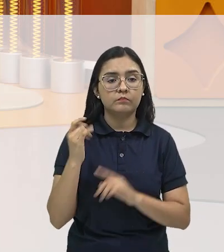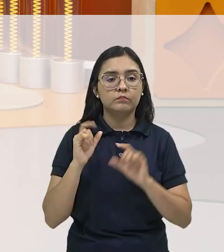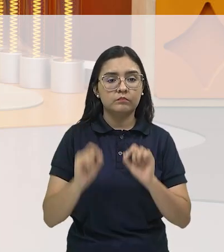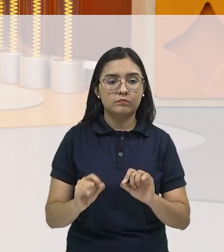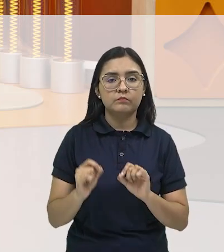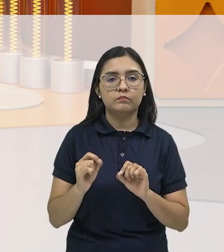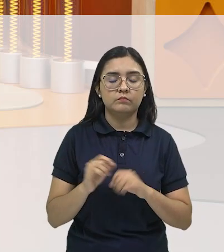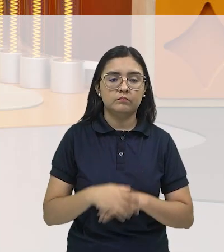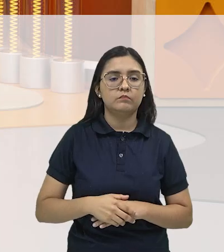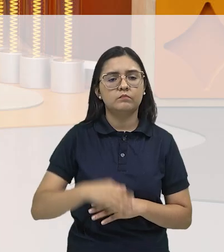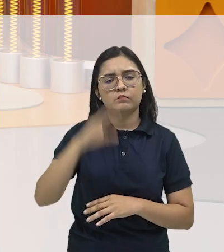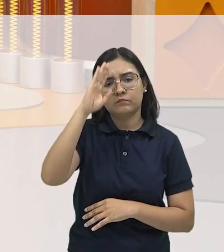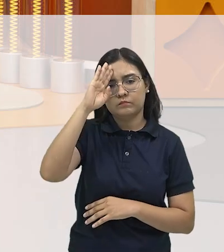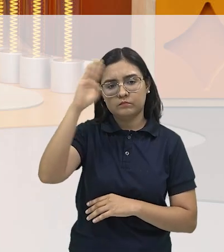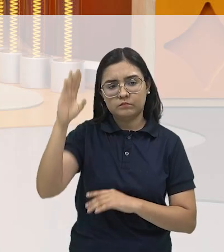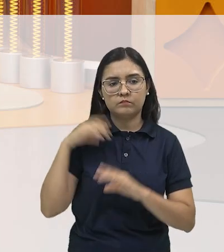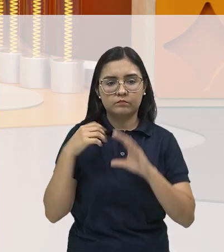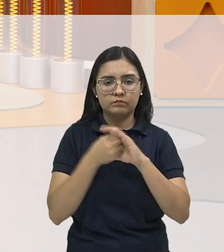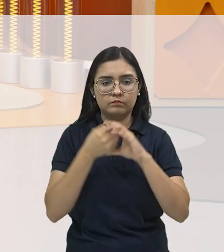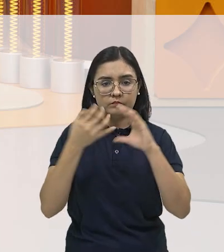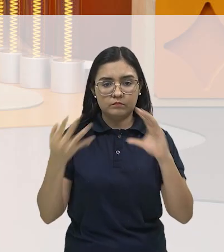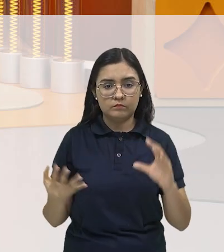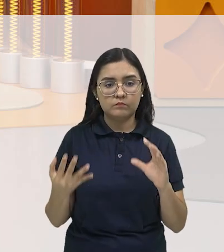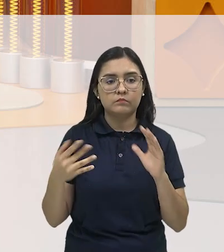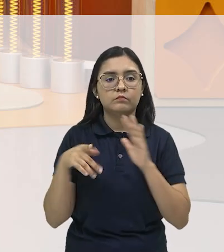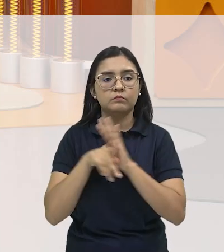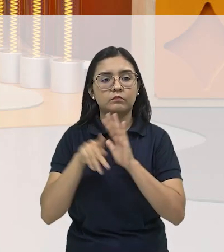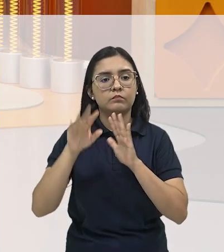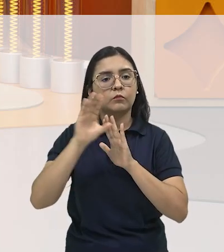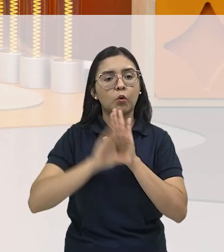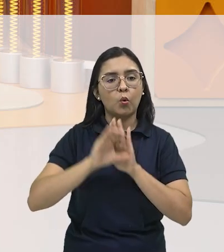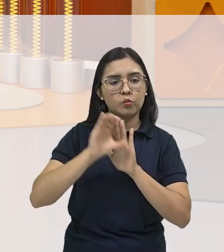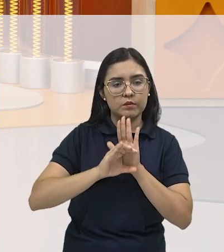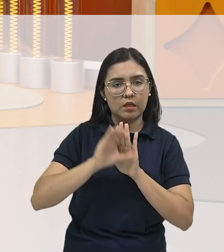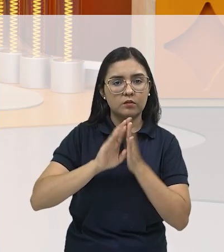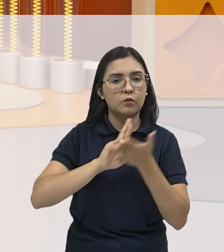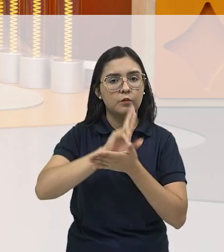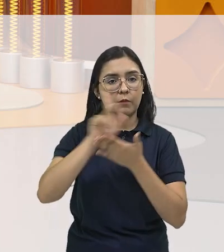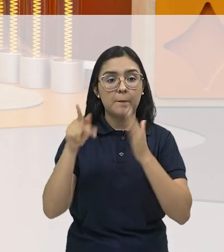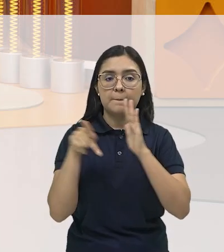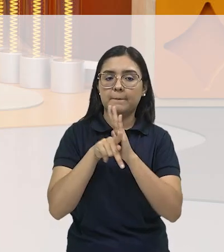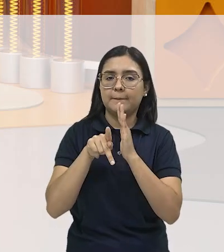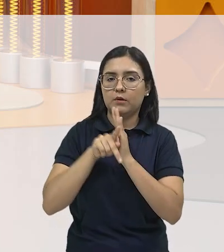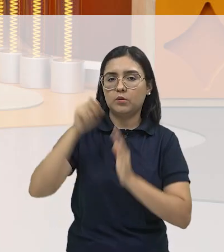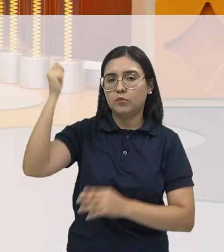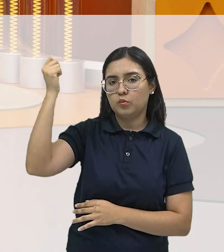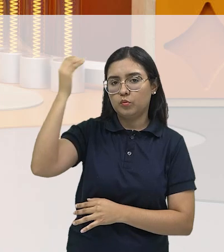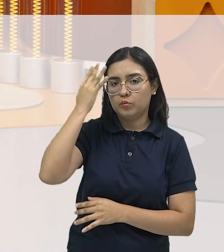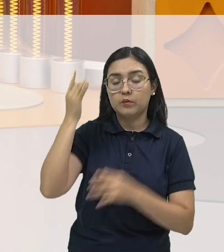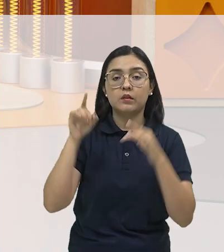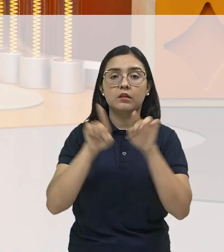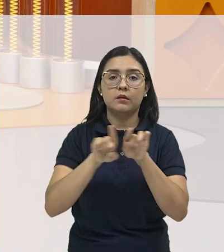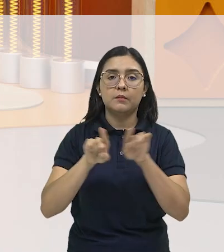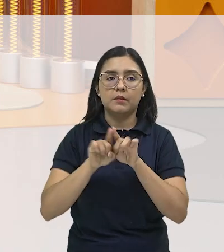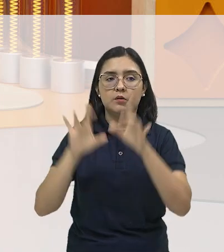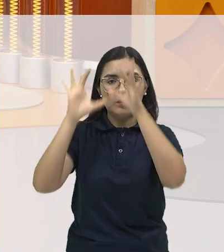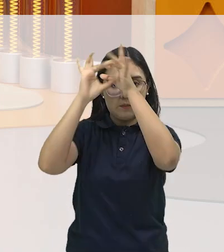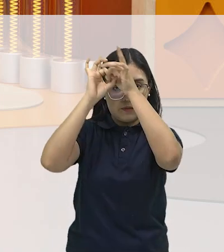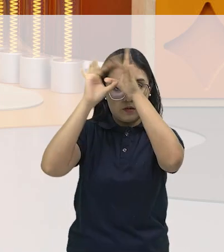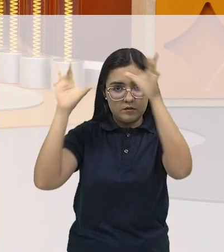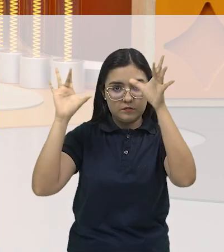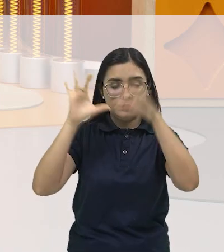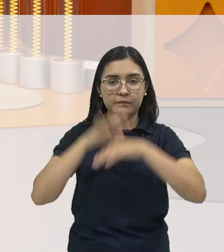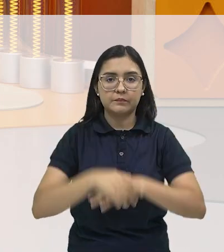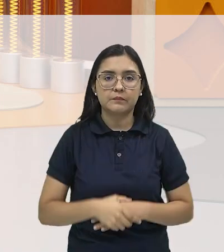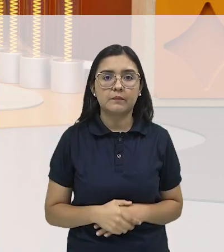esse conteúdo. Então, os principais aspectos, né, e os conceitos, né, do iluminismo e do liberalismo, tá